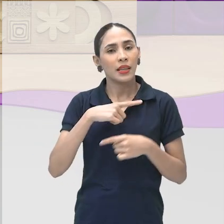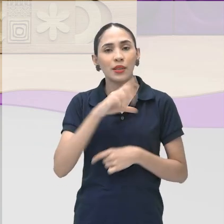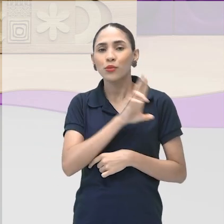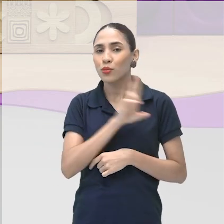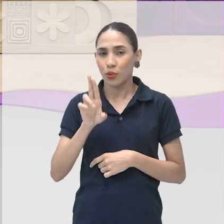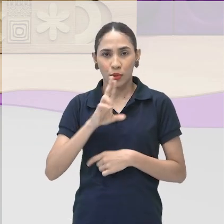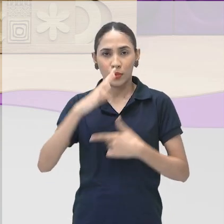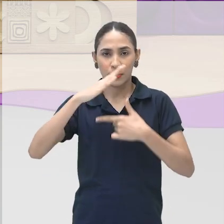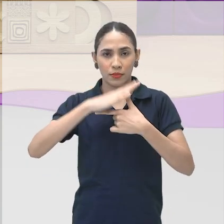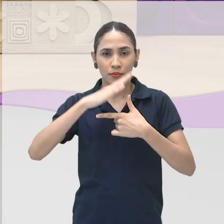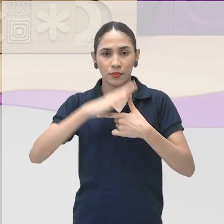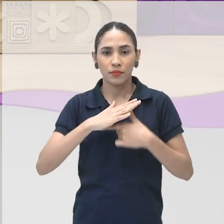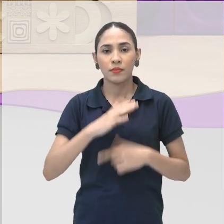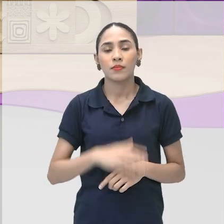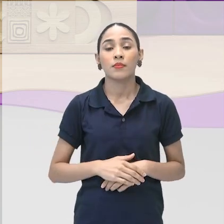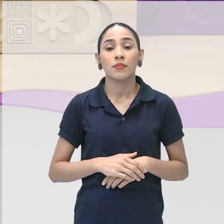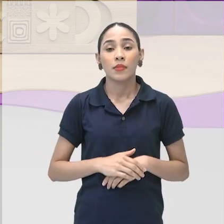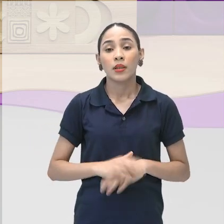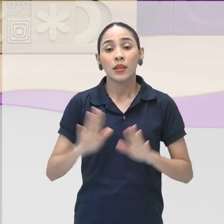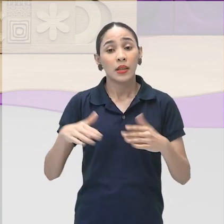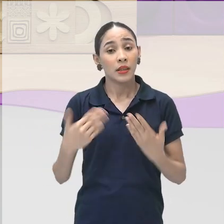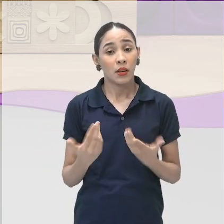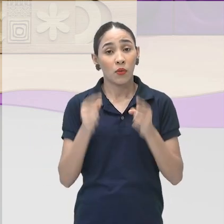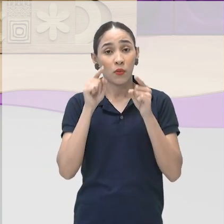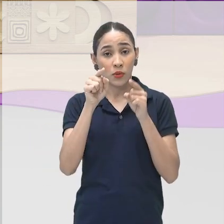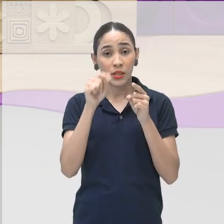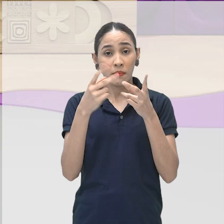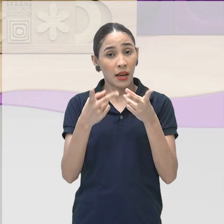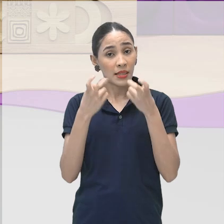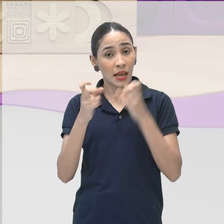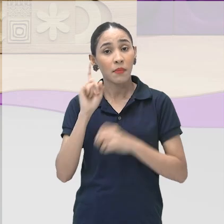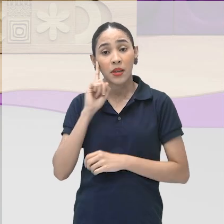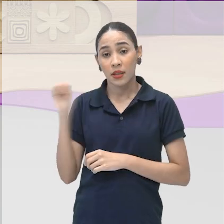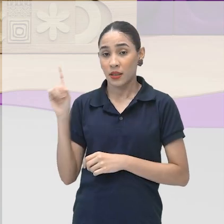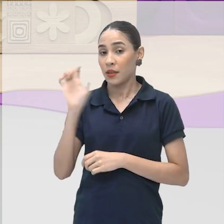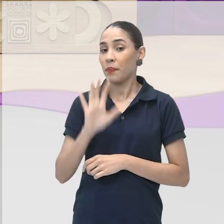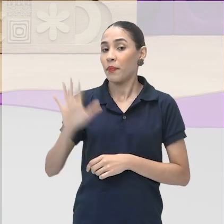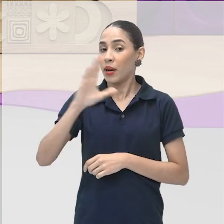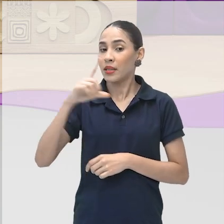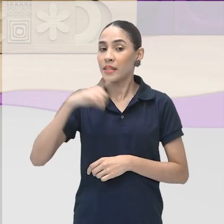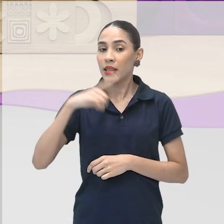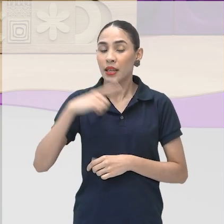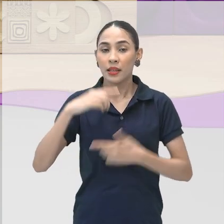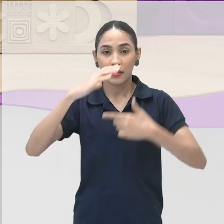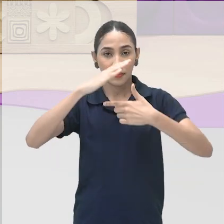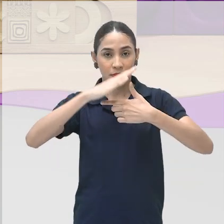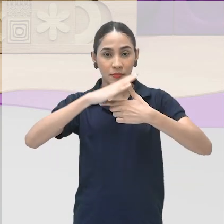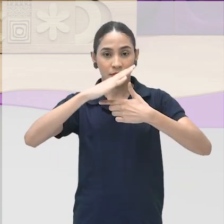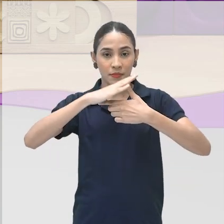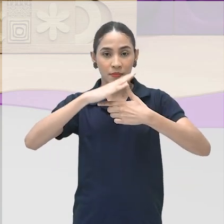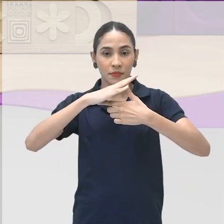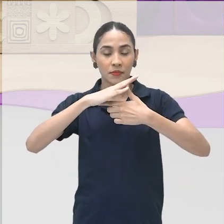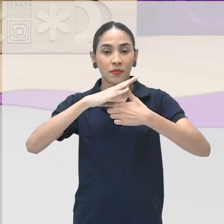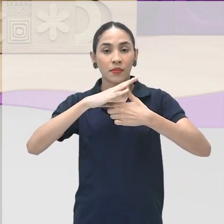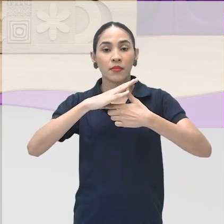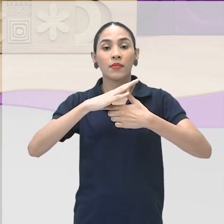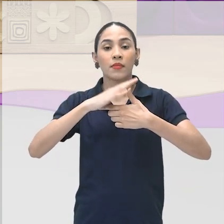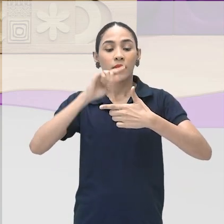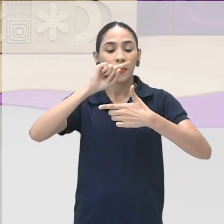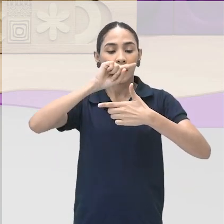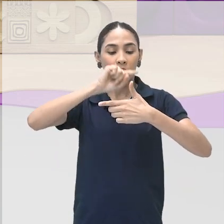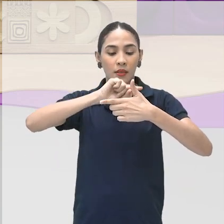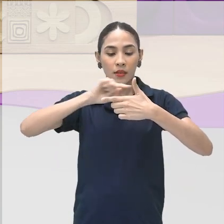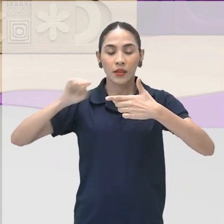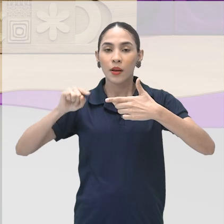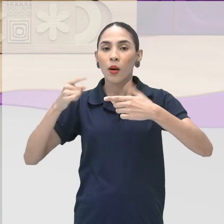chamado triângulo retângulo? Então, como vocês estão vendo aqui, ao lado nós temos um triângulo, né? E ele é retângulo porque